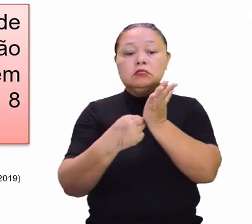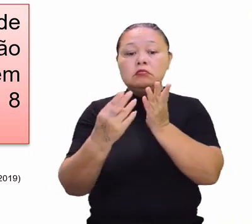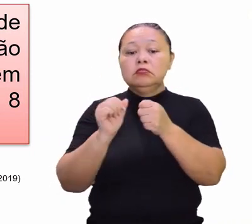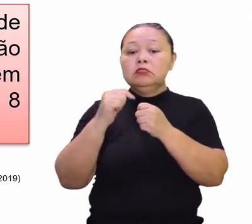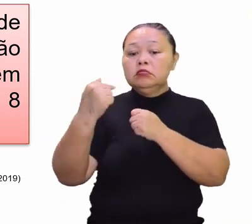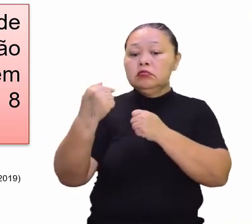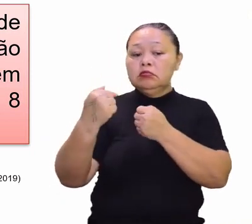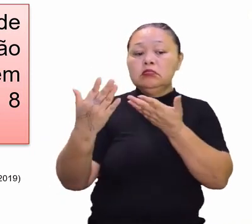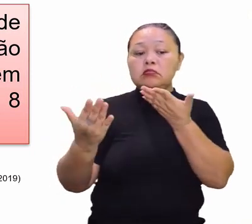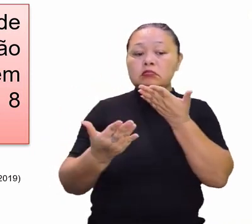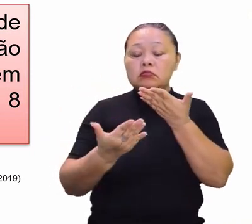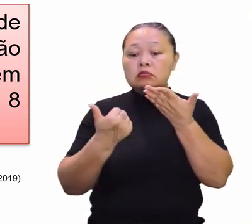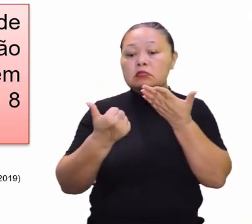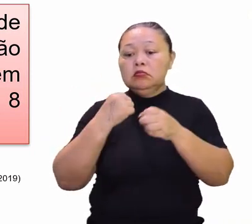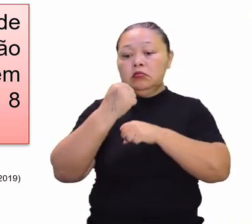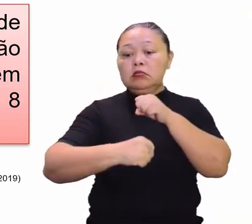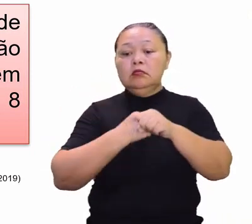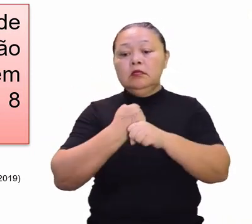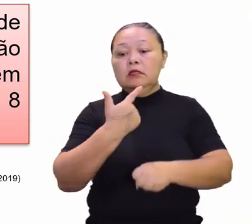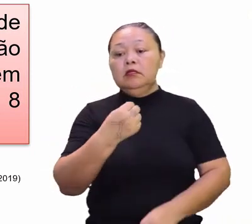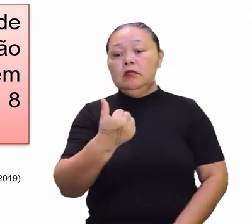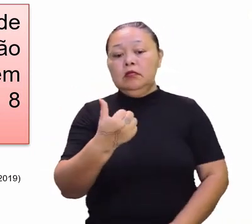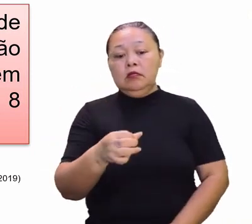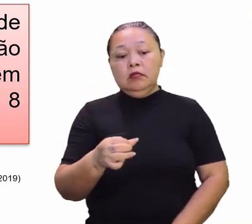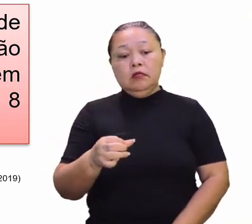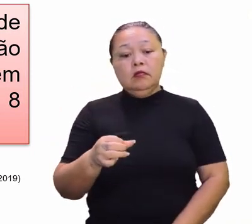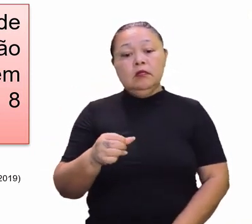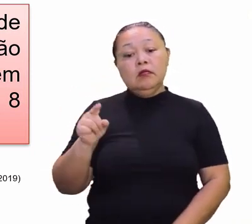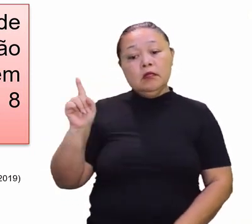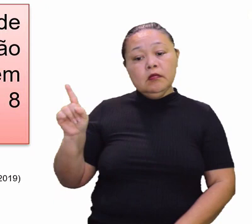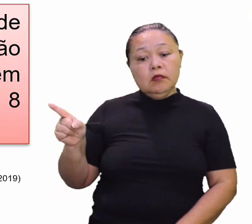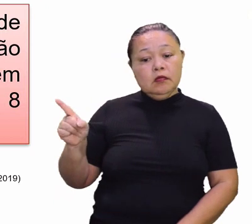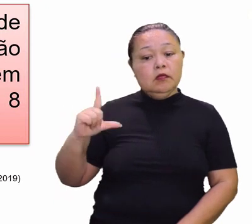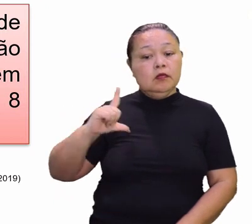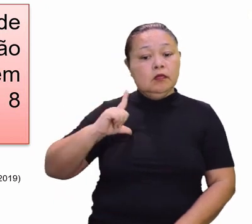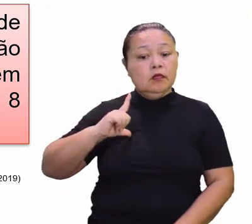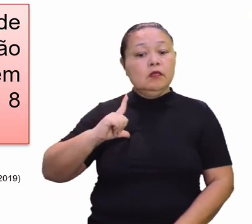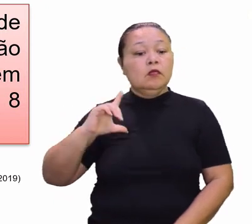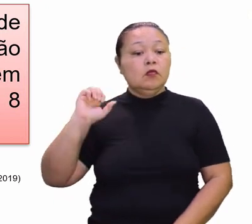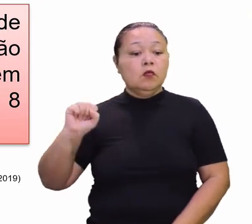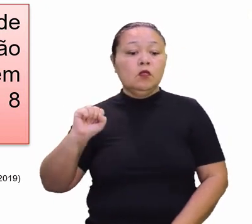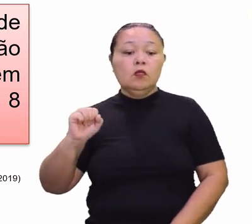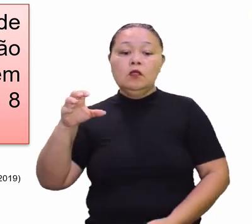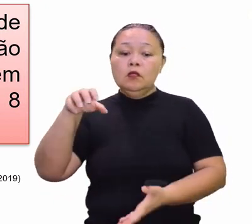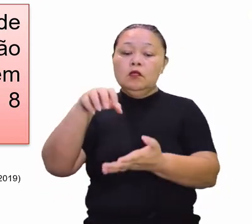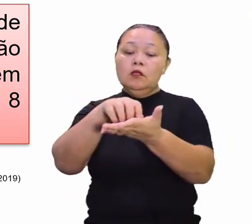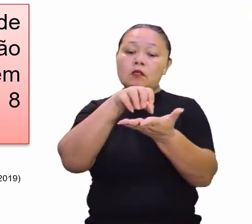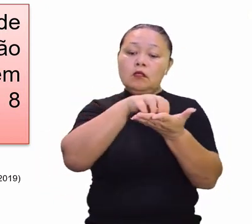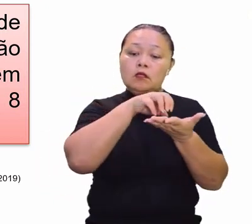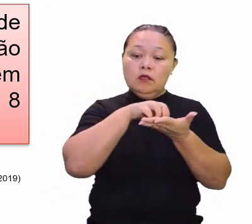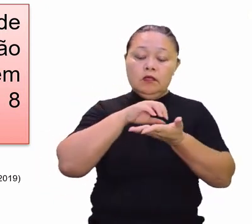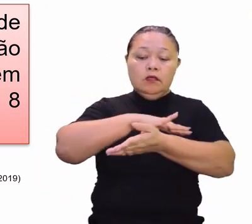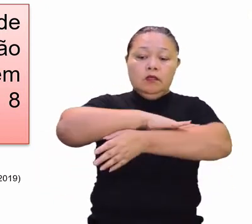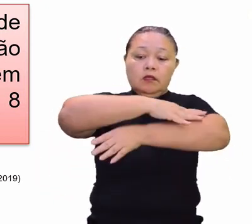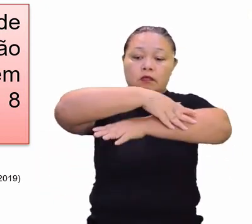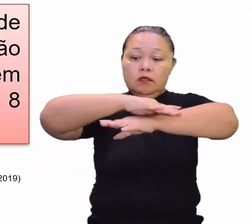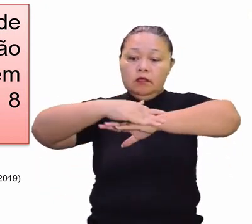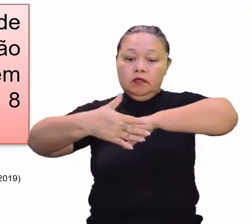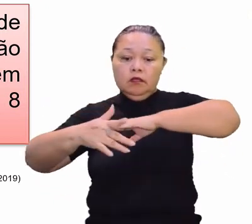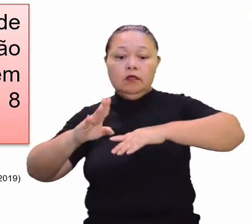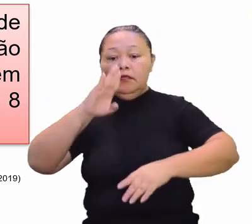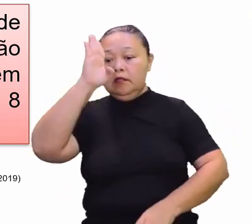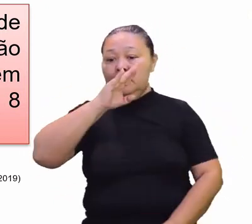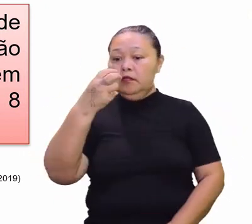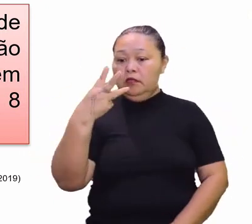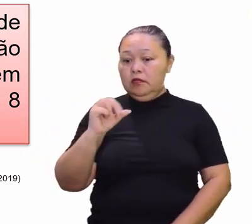sétima edição, em 2016. Nessa classificação, Rondônia possui 8 unidades de relevo e o